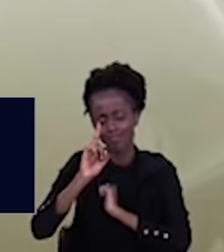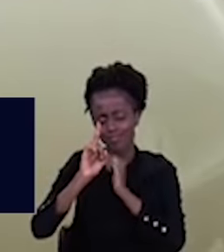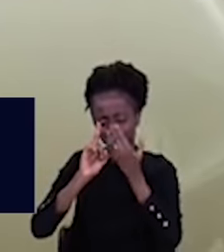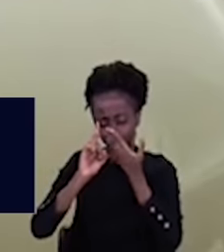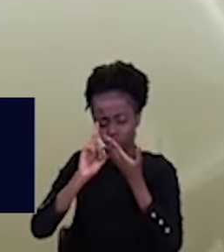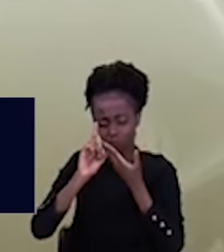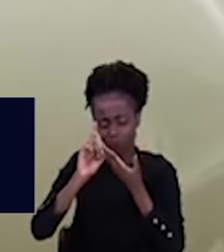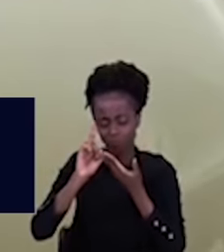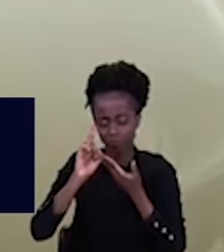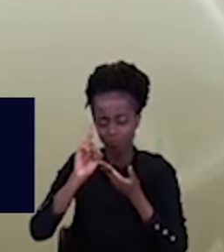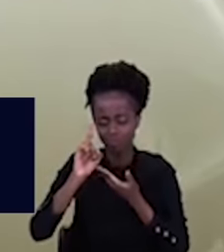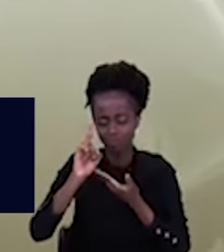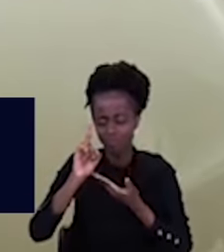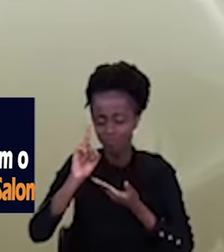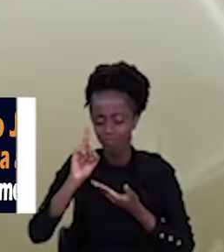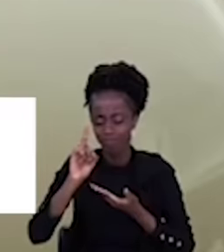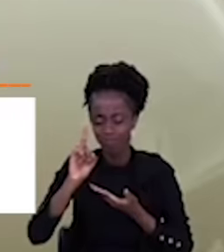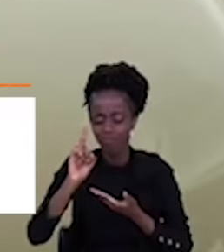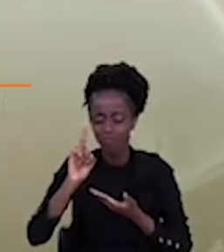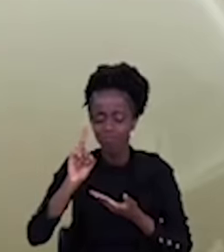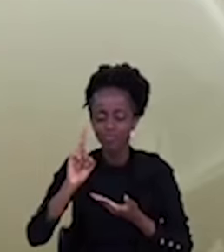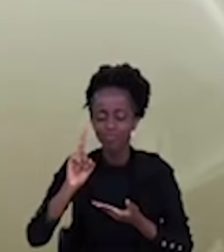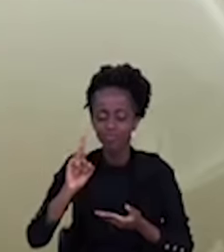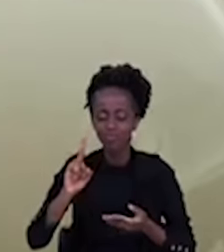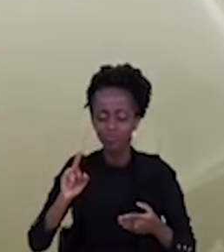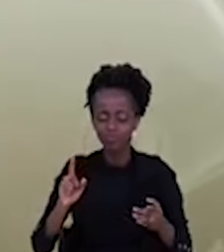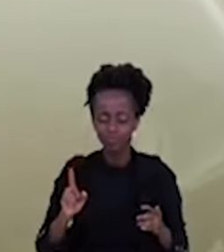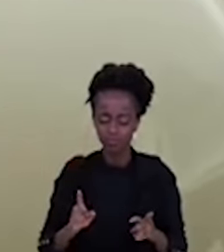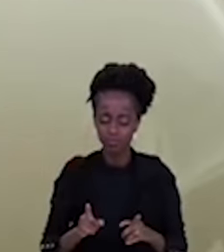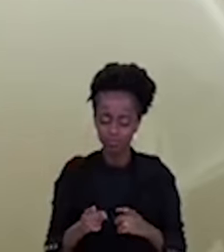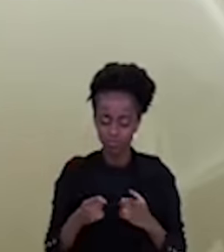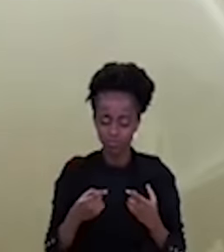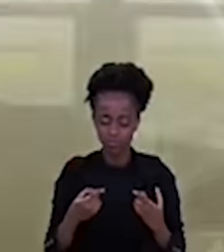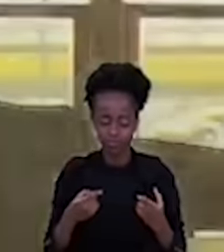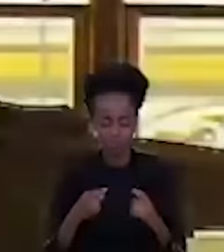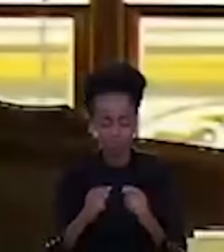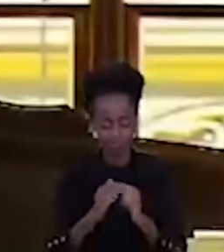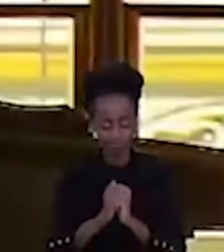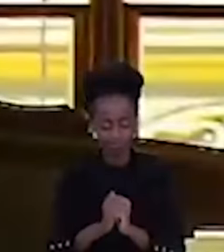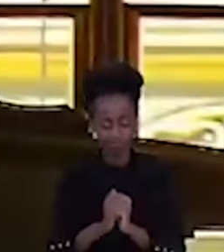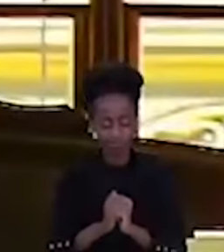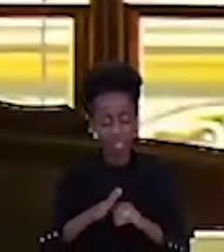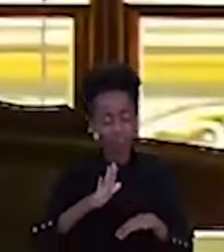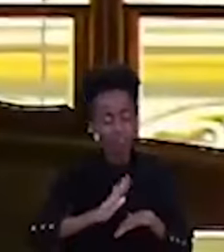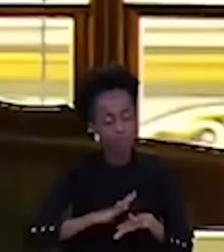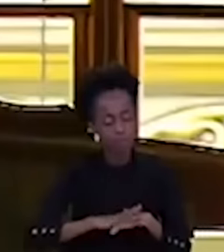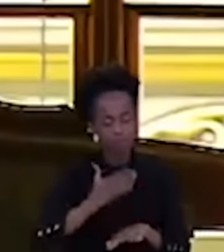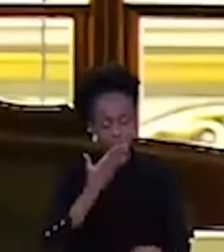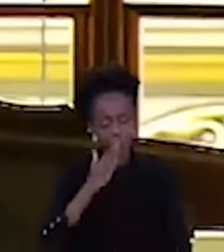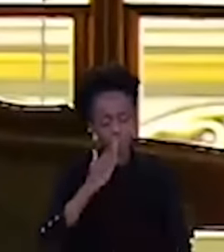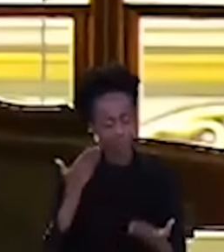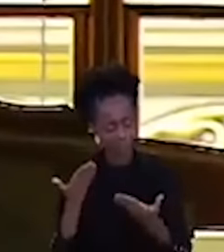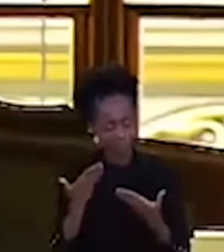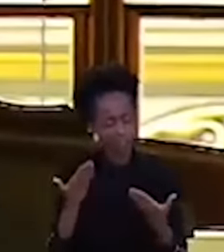encontrei o meu amor. Faça votos aí agora.